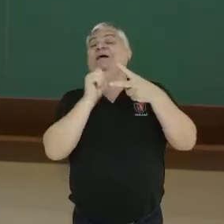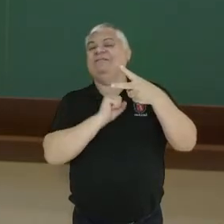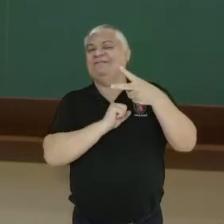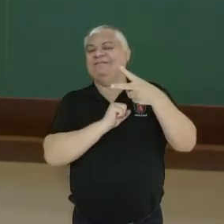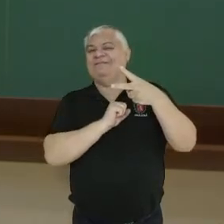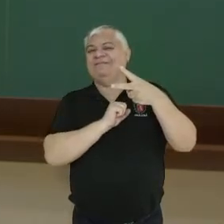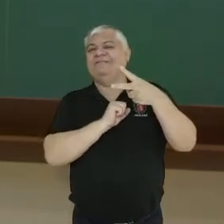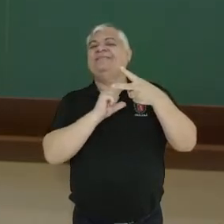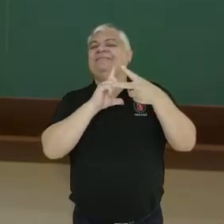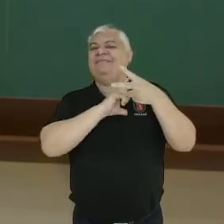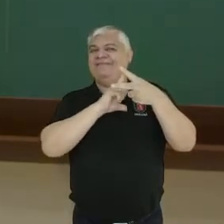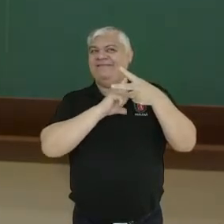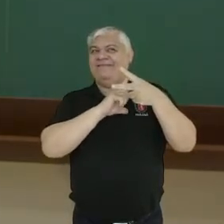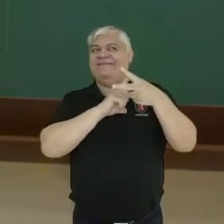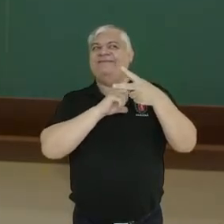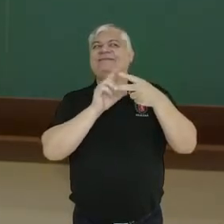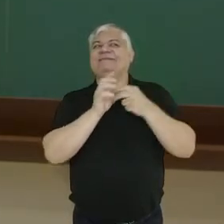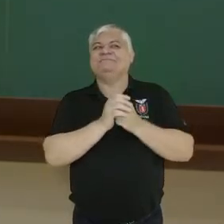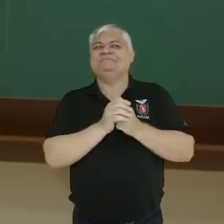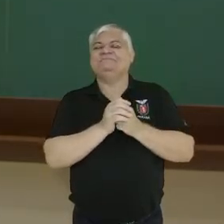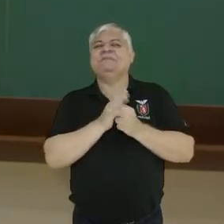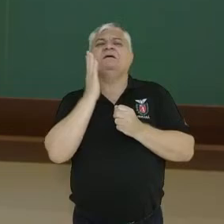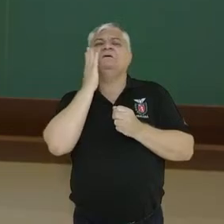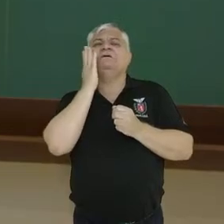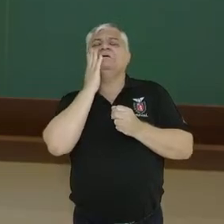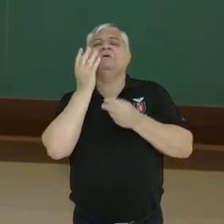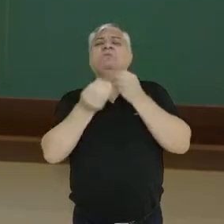ok? Ele quer saber o